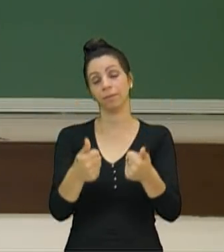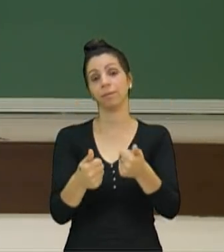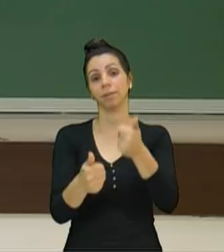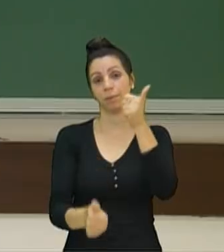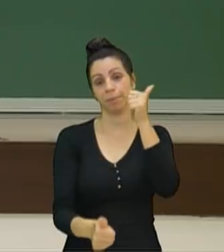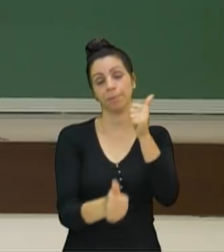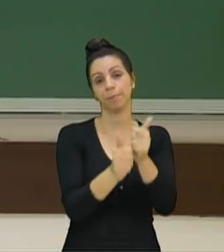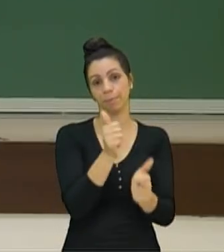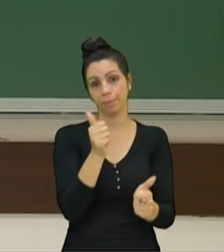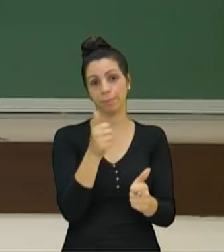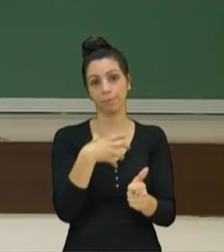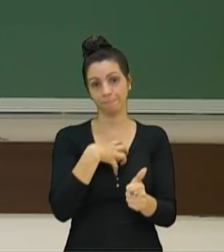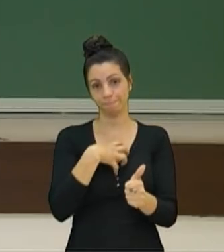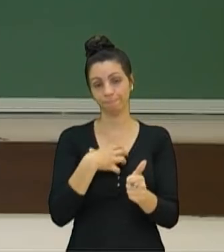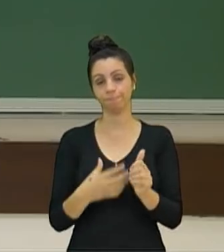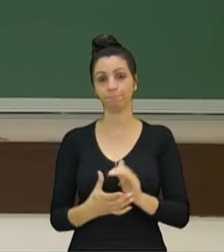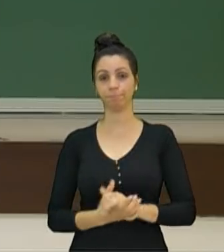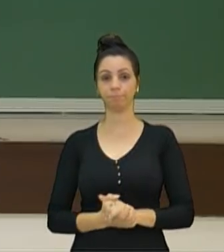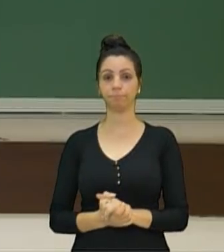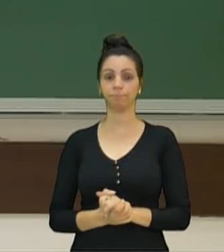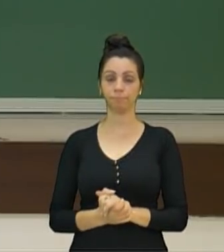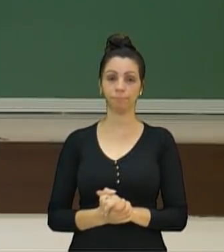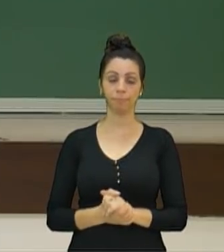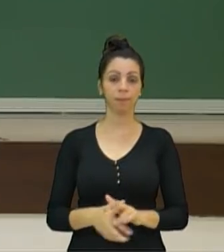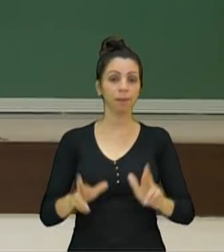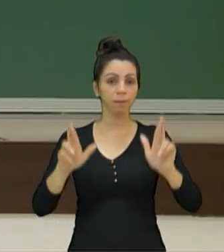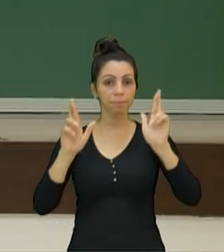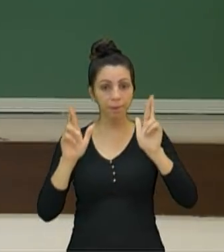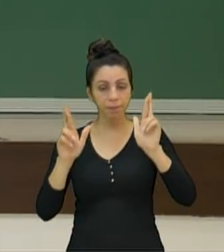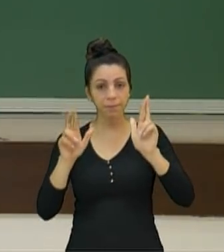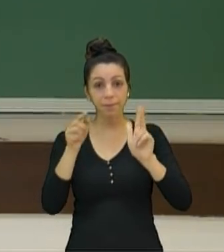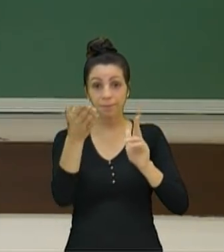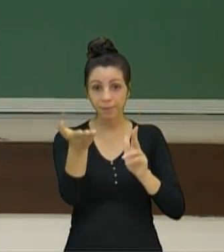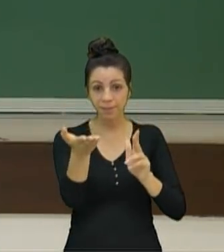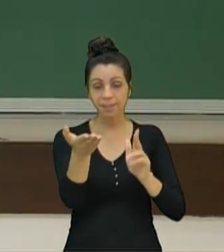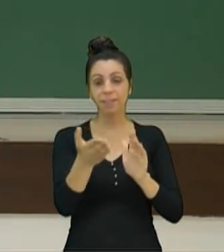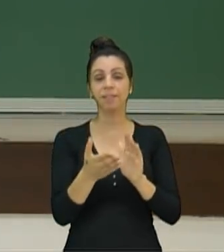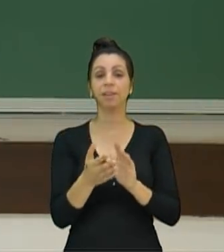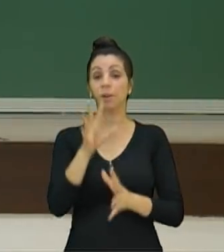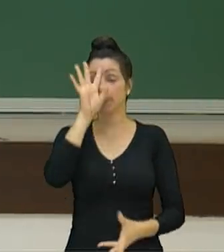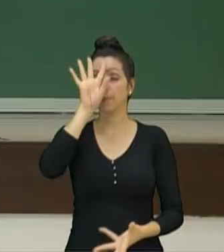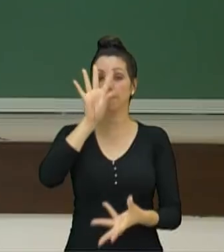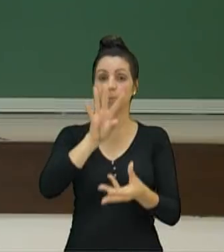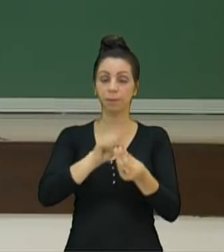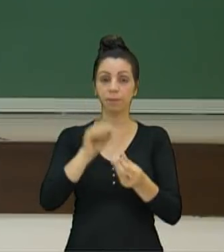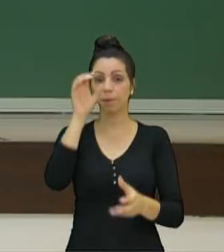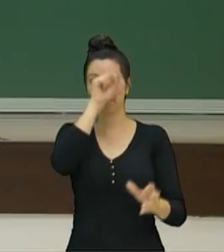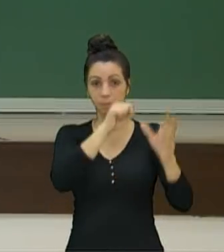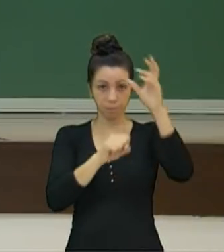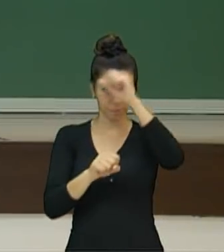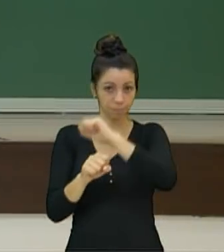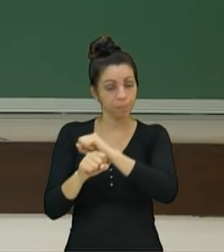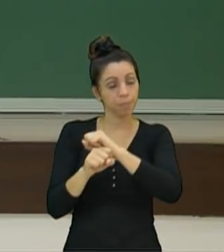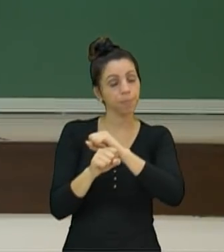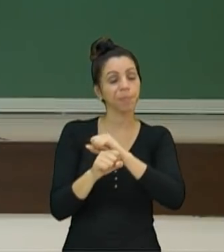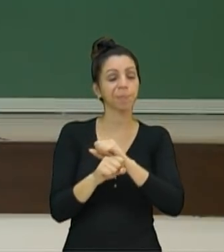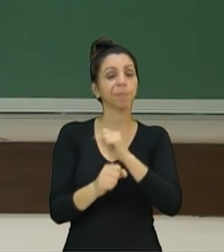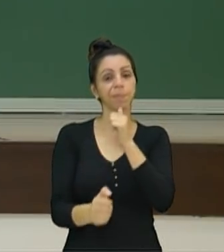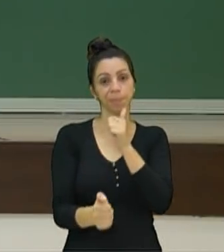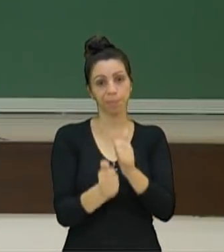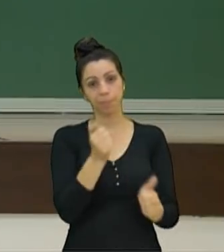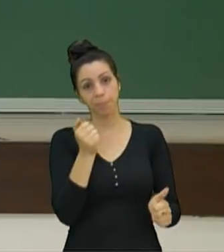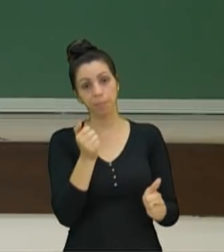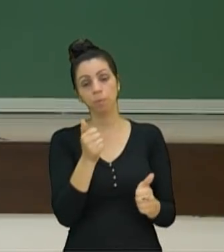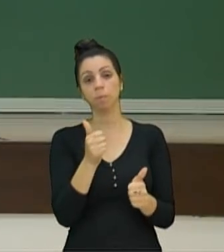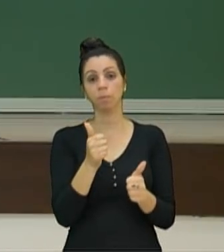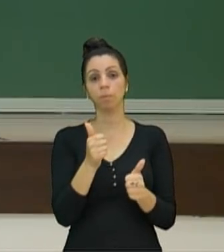esporte proporciona, tá? Espero que vocês tenham também entendido, aprendido um pouco sobre esse esporte,